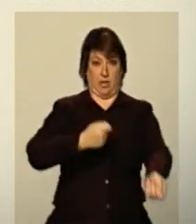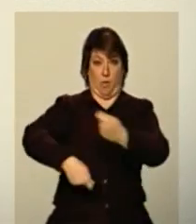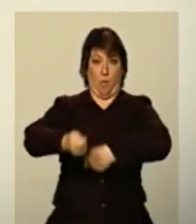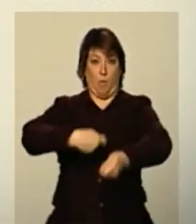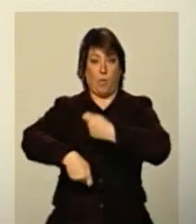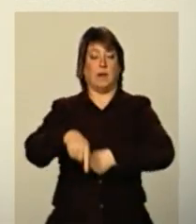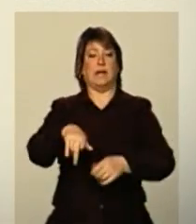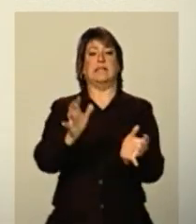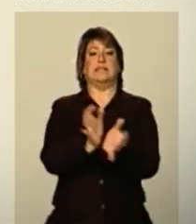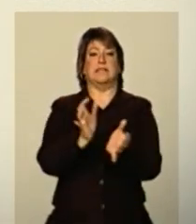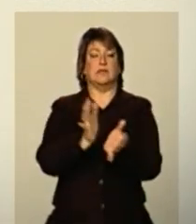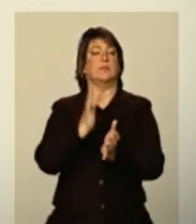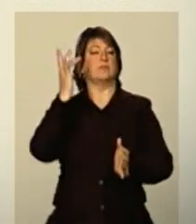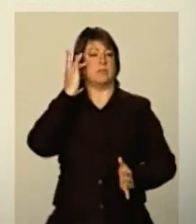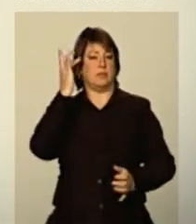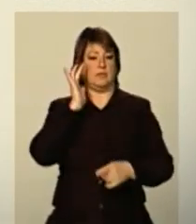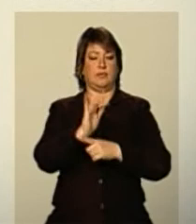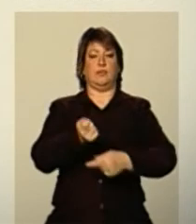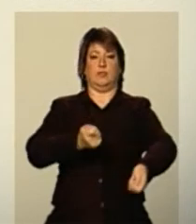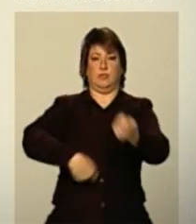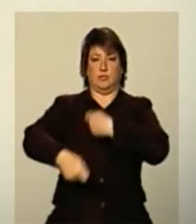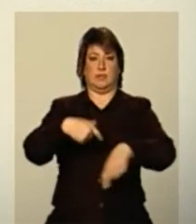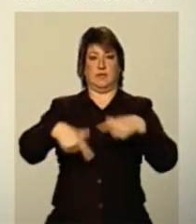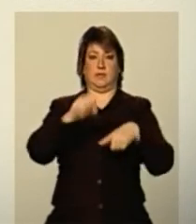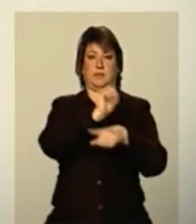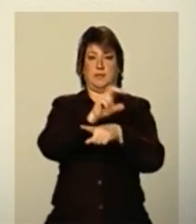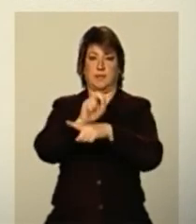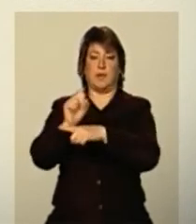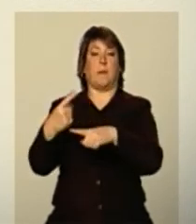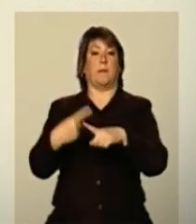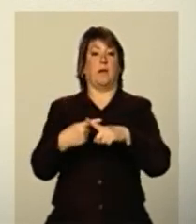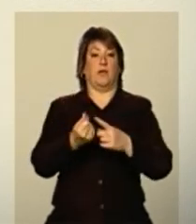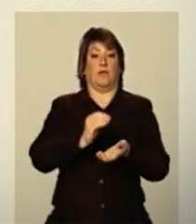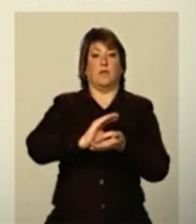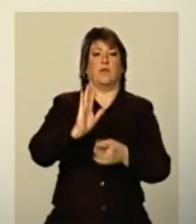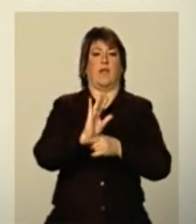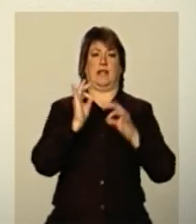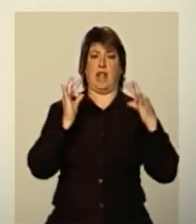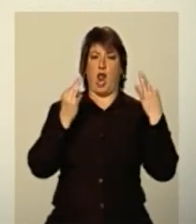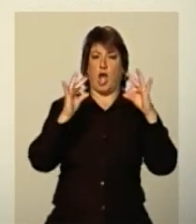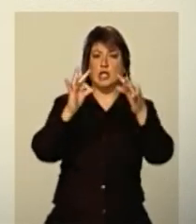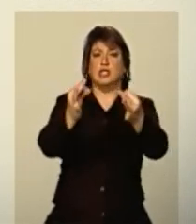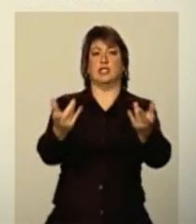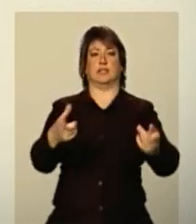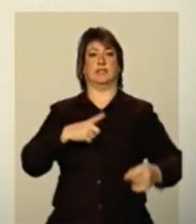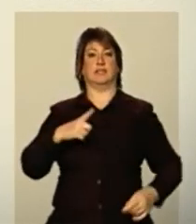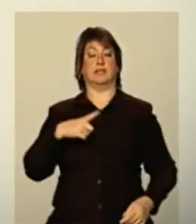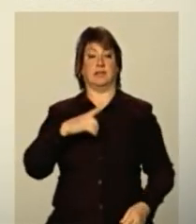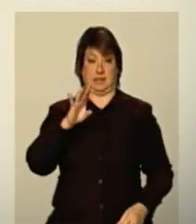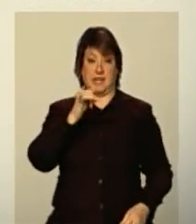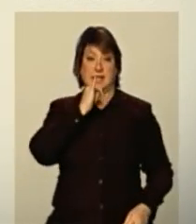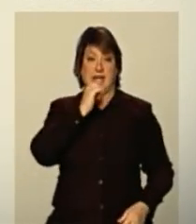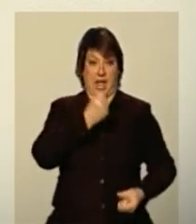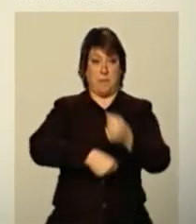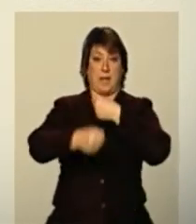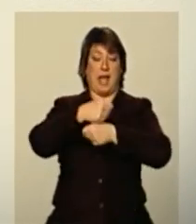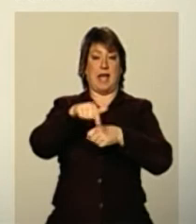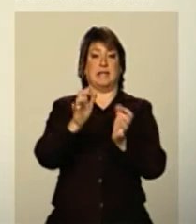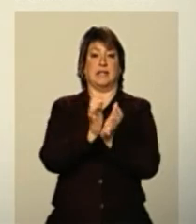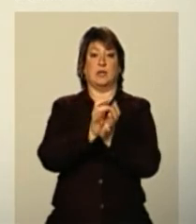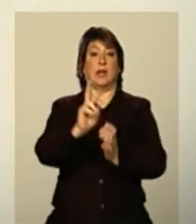setor estratégico para a economia, porque gera empregos, porque investe em tecnologia. Só no ano passado, esse setor